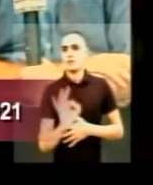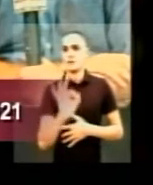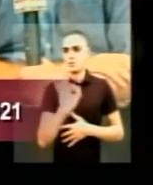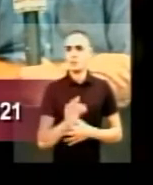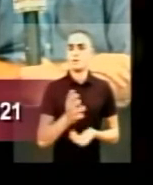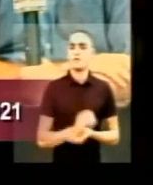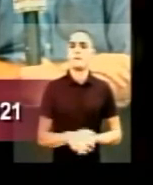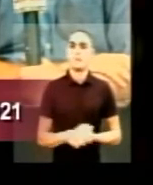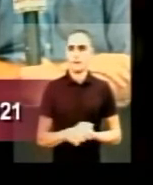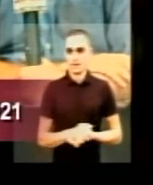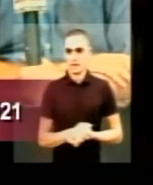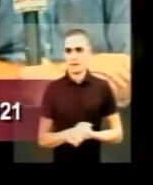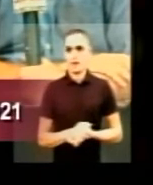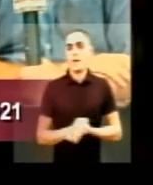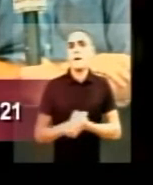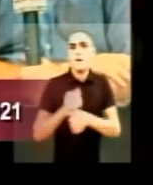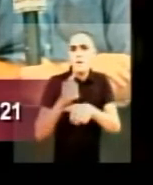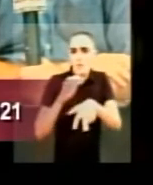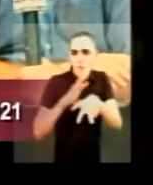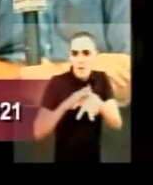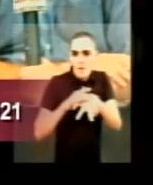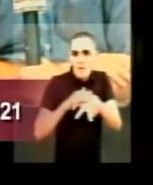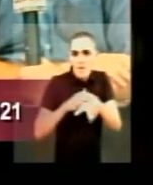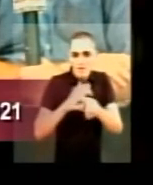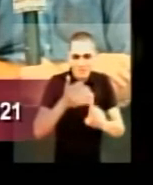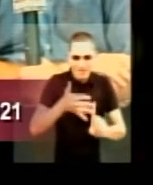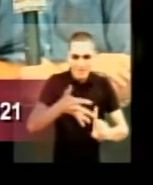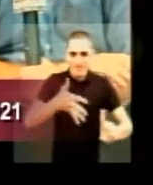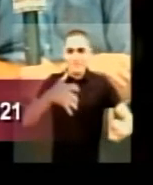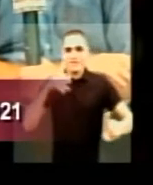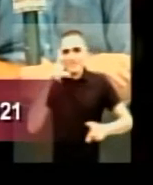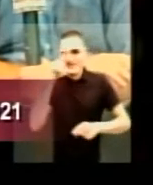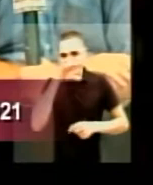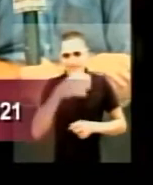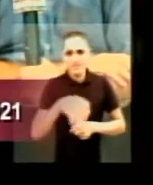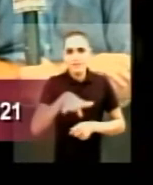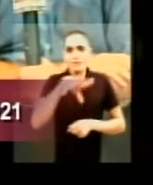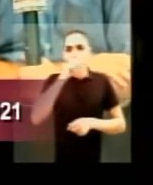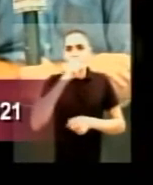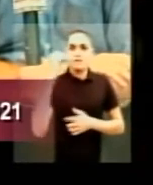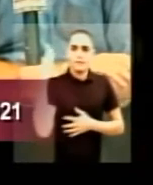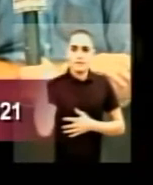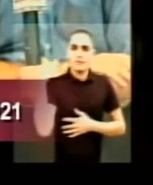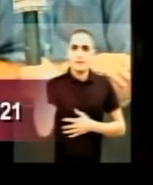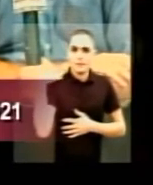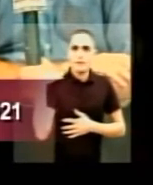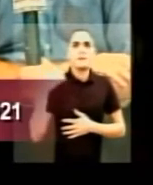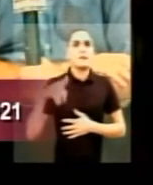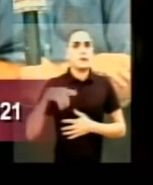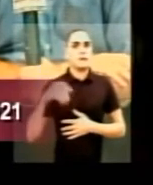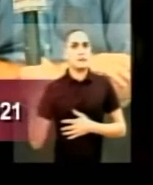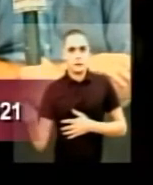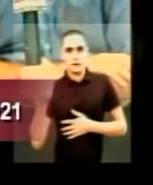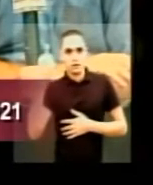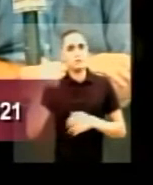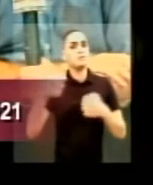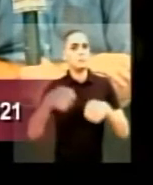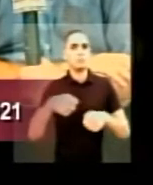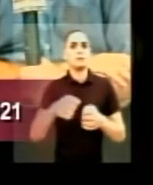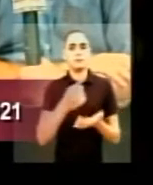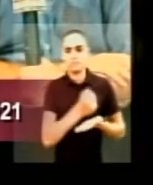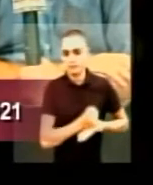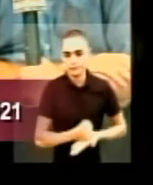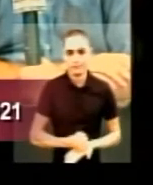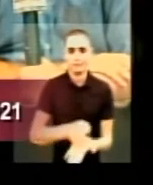Os pacientes com síndrome respiratória aguda grave são os pacientes que acabam tendo maior gravidade e acabam necessitando de